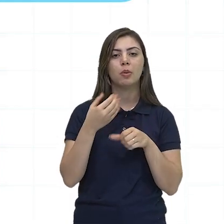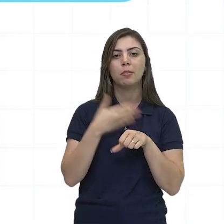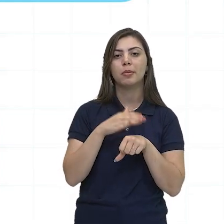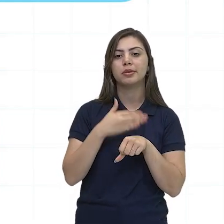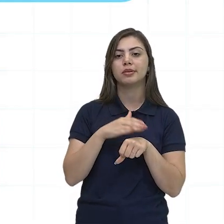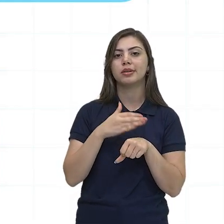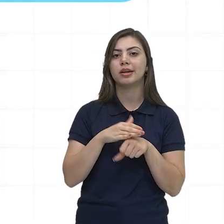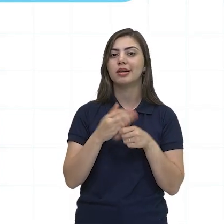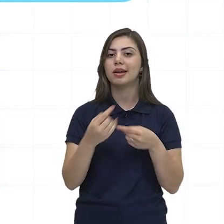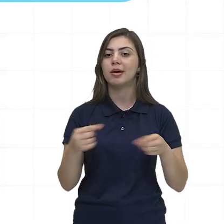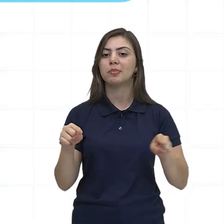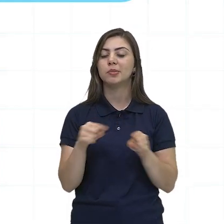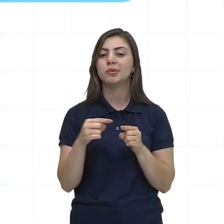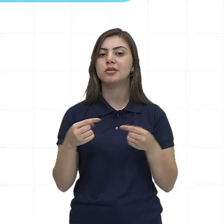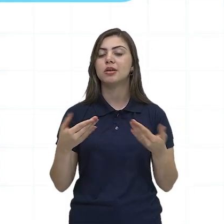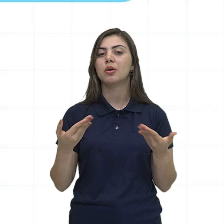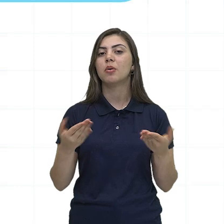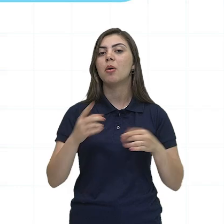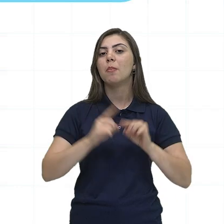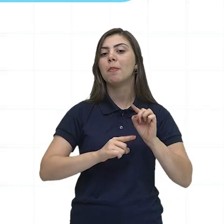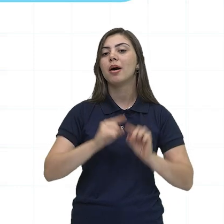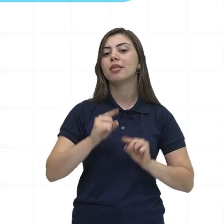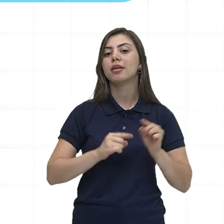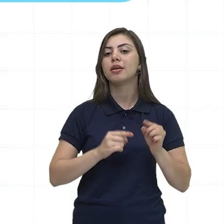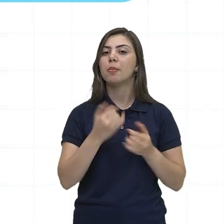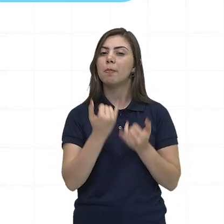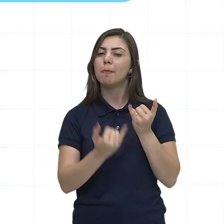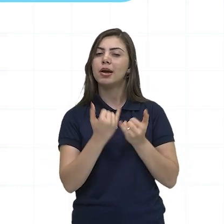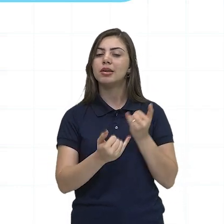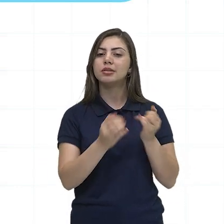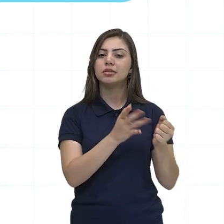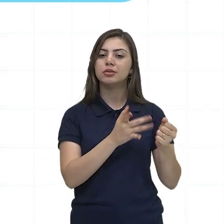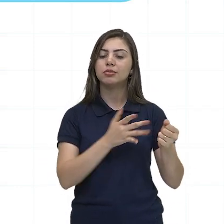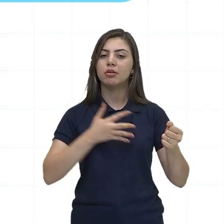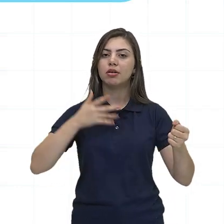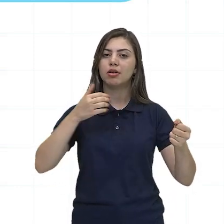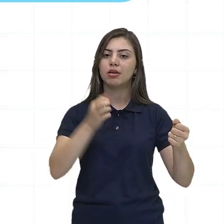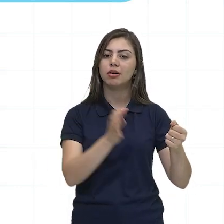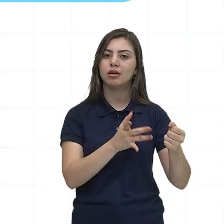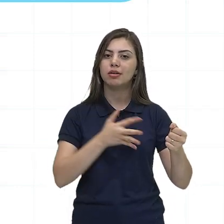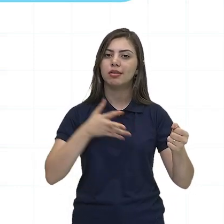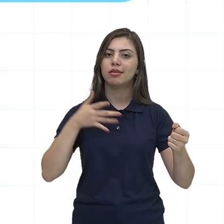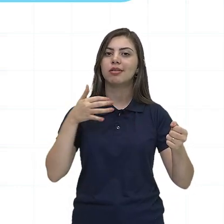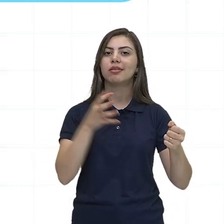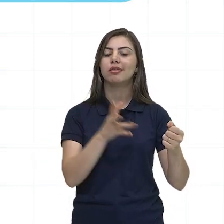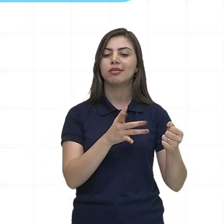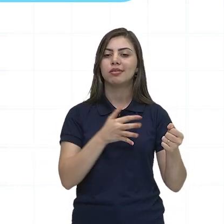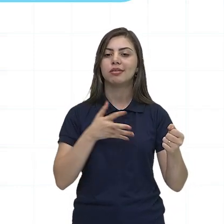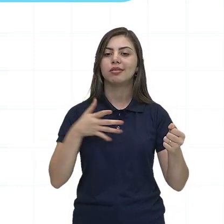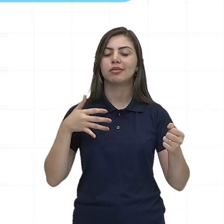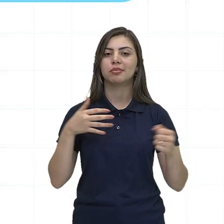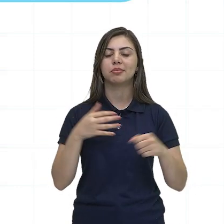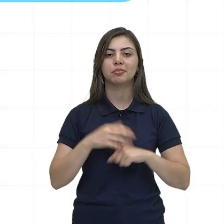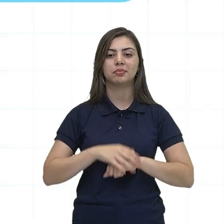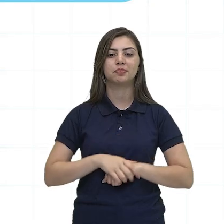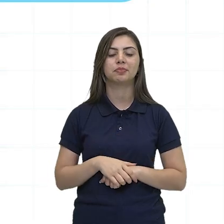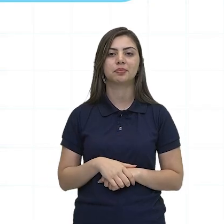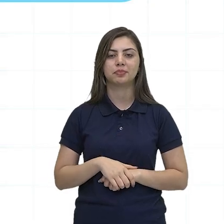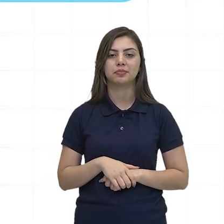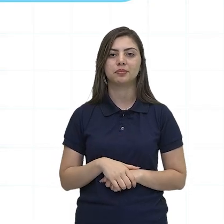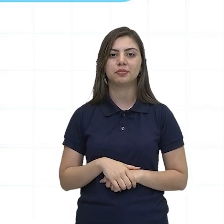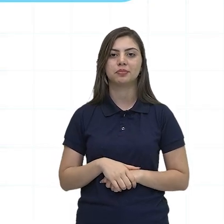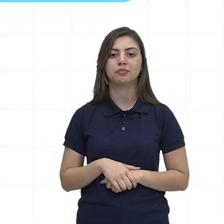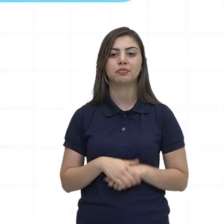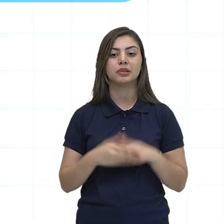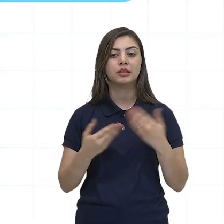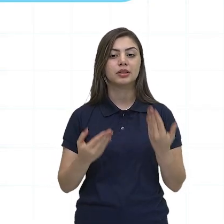o instrumento musical, que é similar a uma harpa, né? Um instrumento de corda. E a gente tem